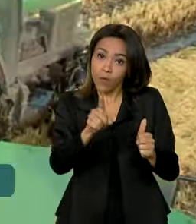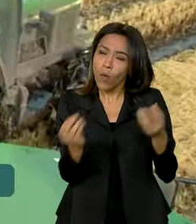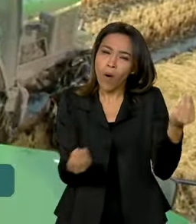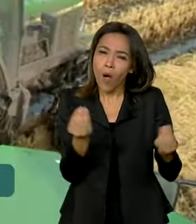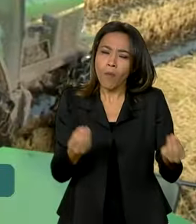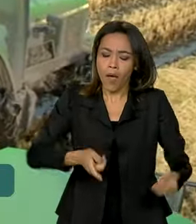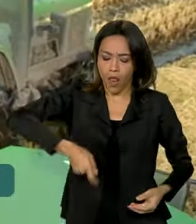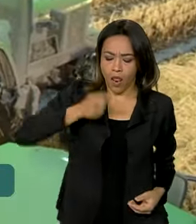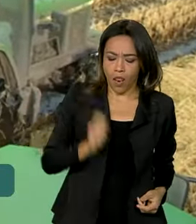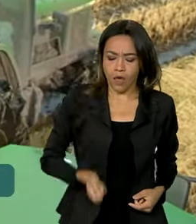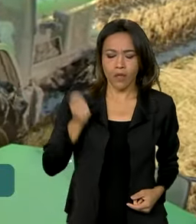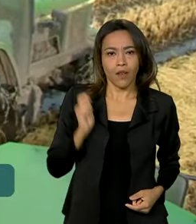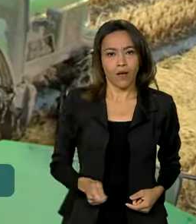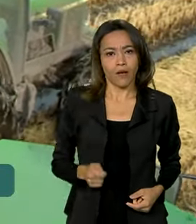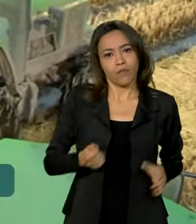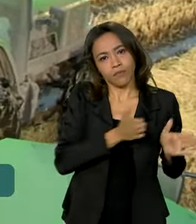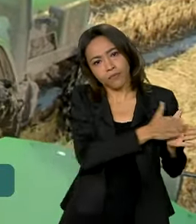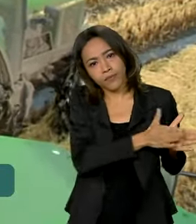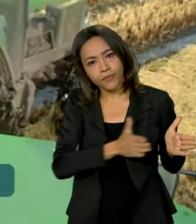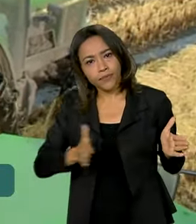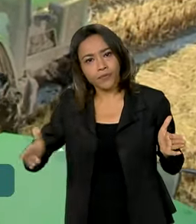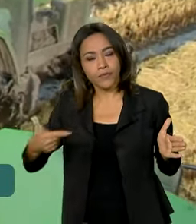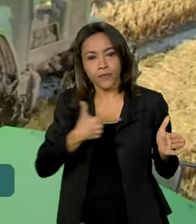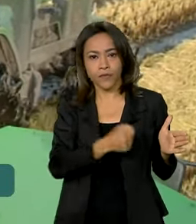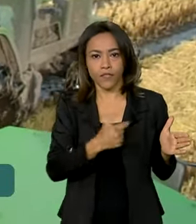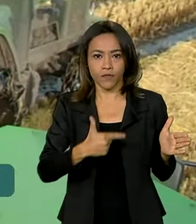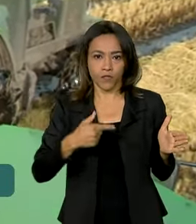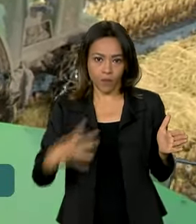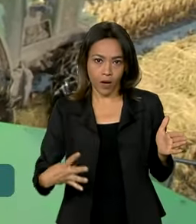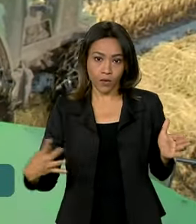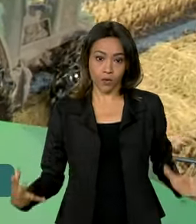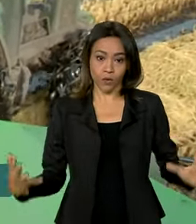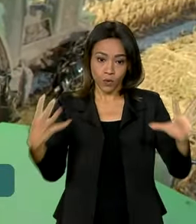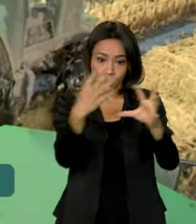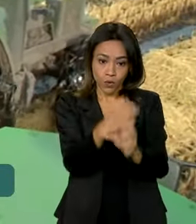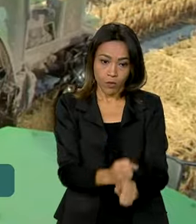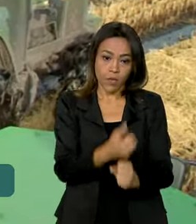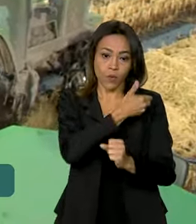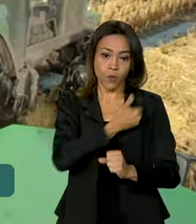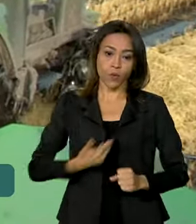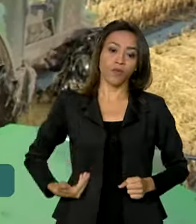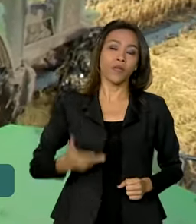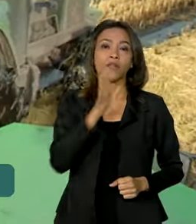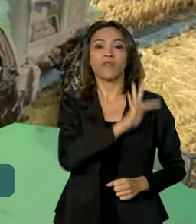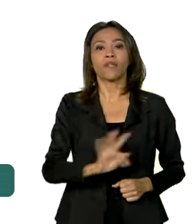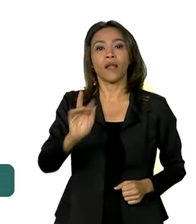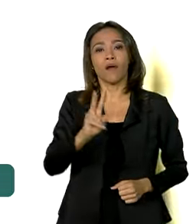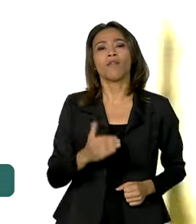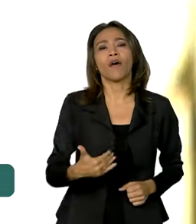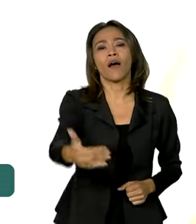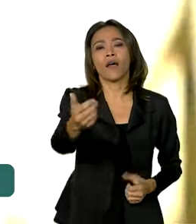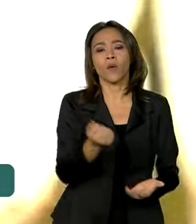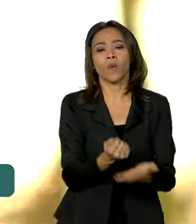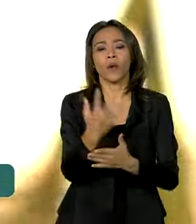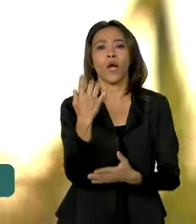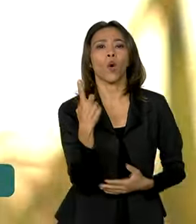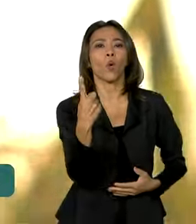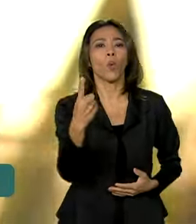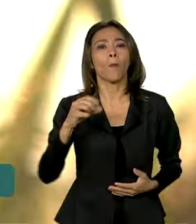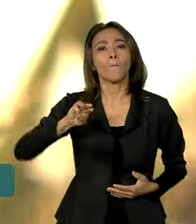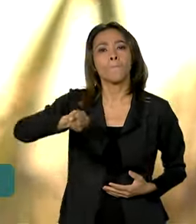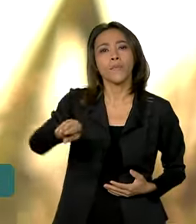públicos ao longo de 2024 ao todo o governo federal Vai adquirir 1 milhão de